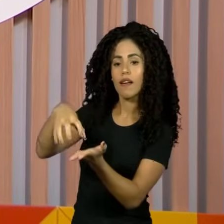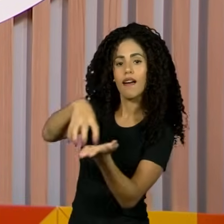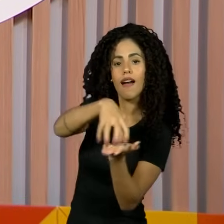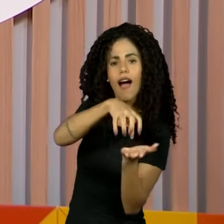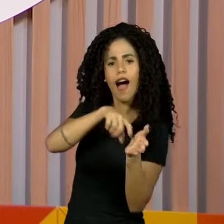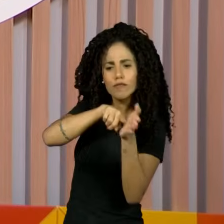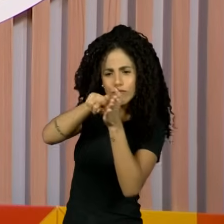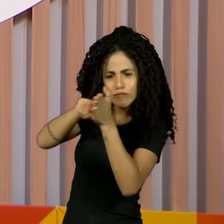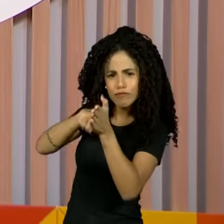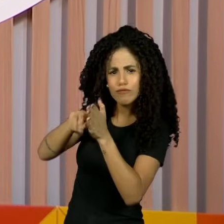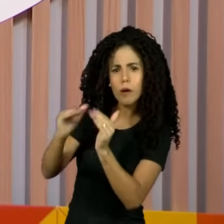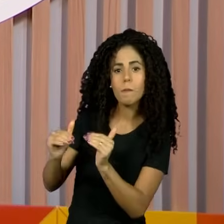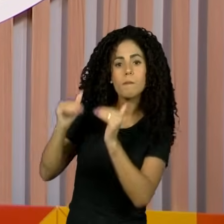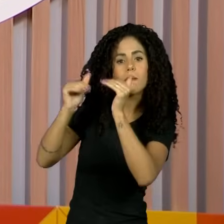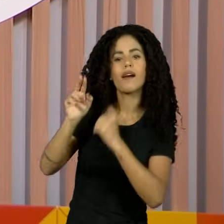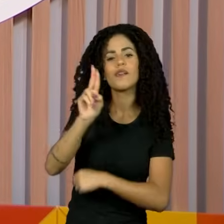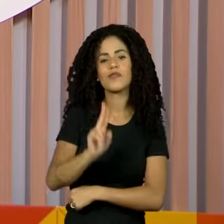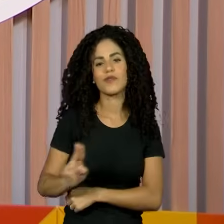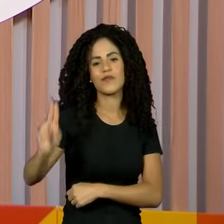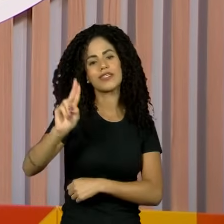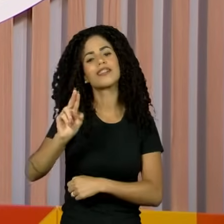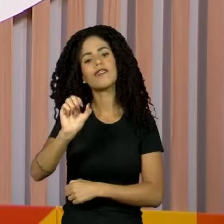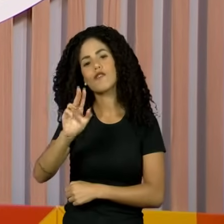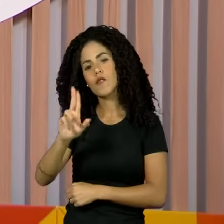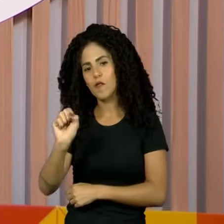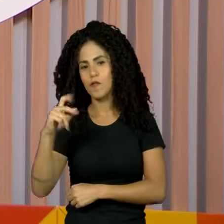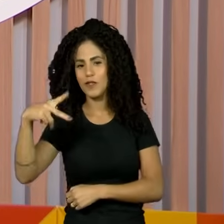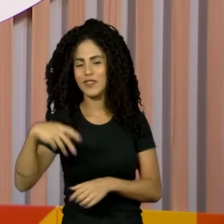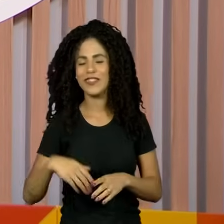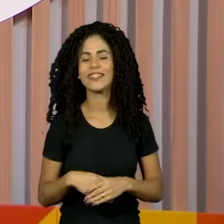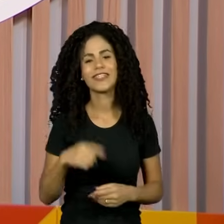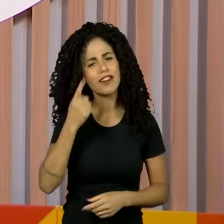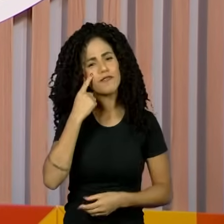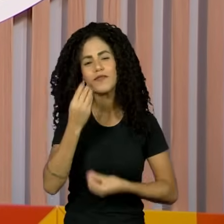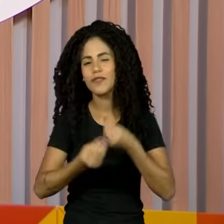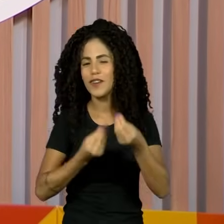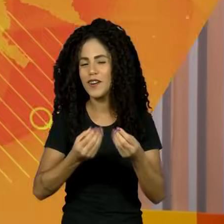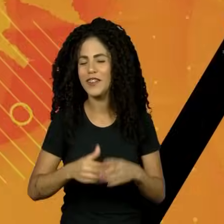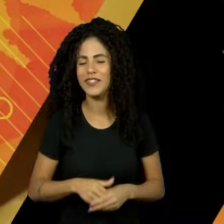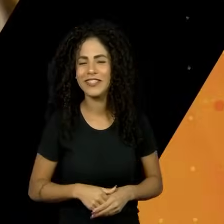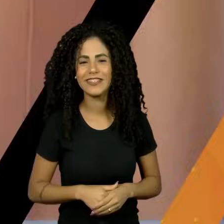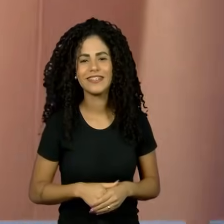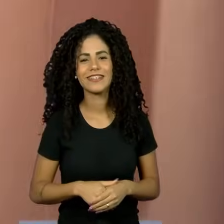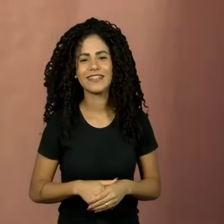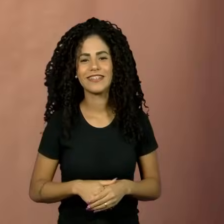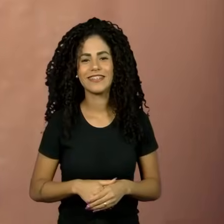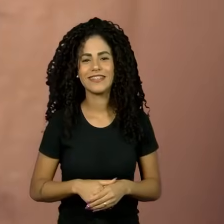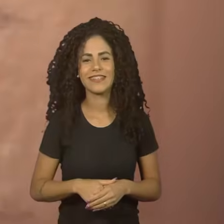Estudos Avançados da Universidade de São Paulo. Vamos assistir essa conversa?